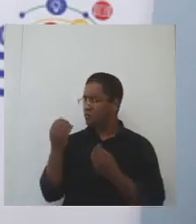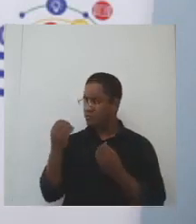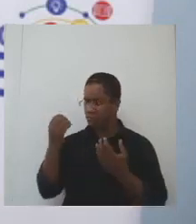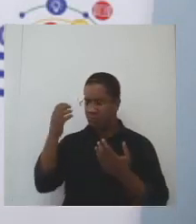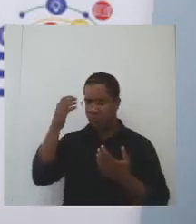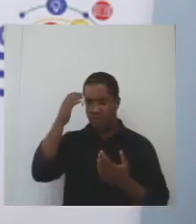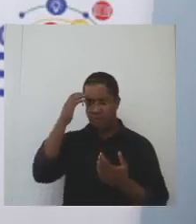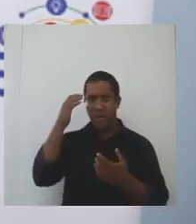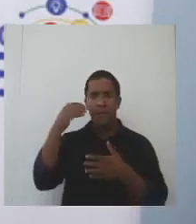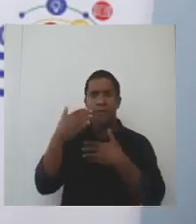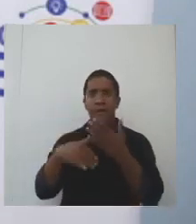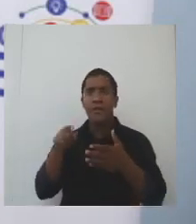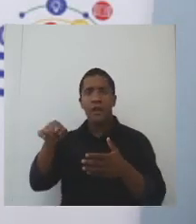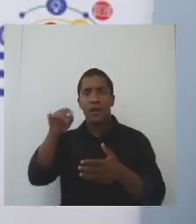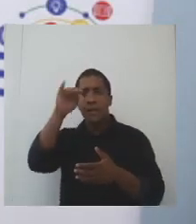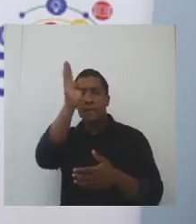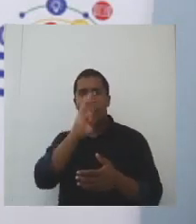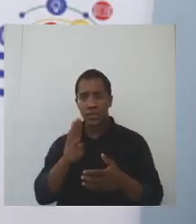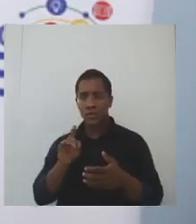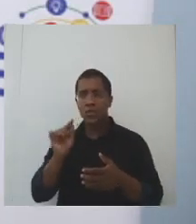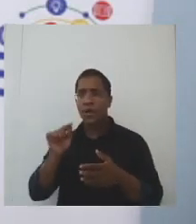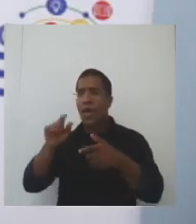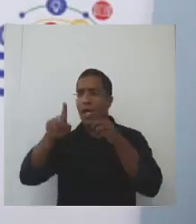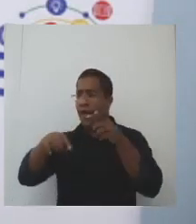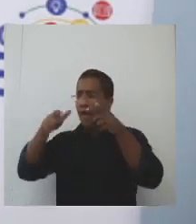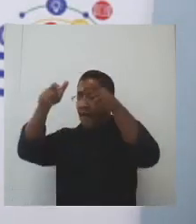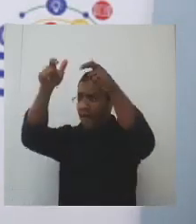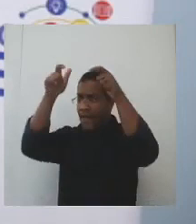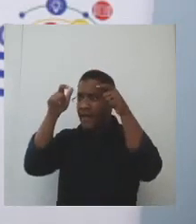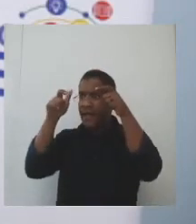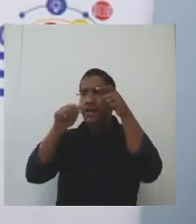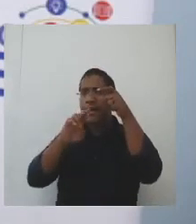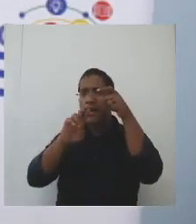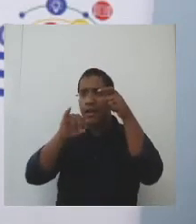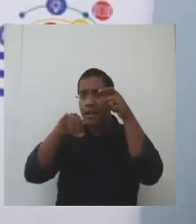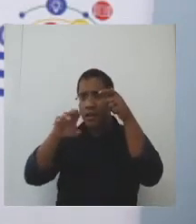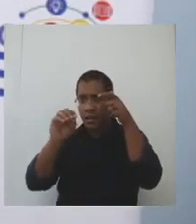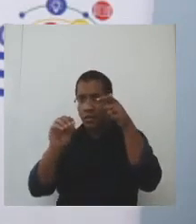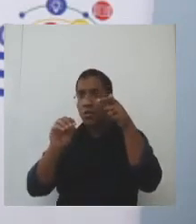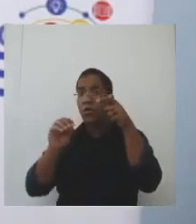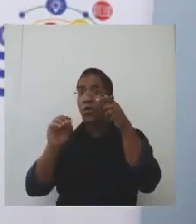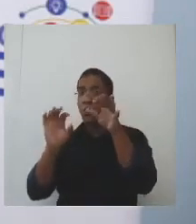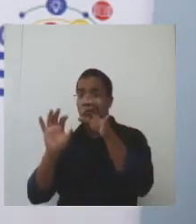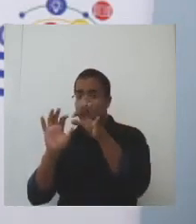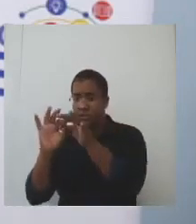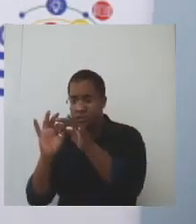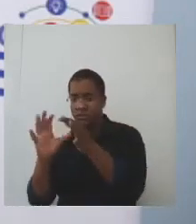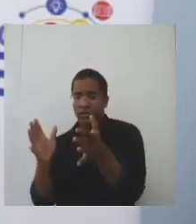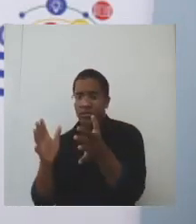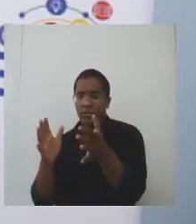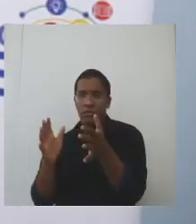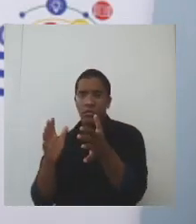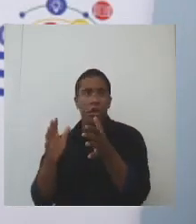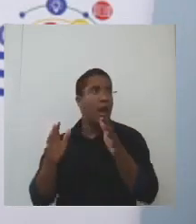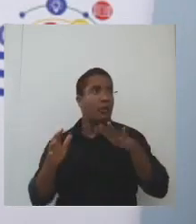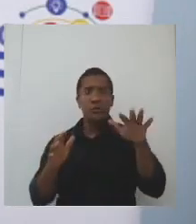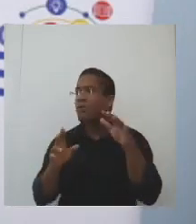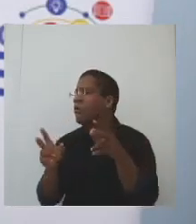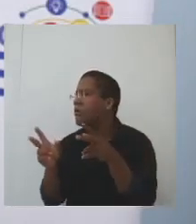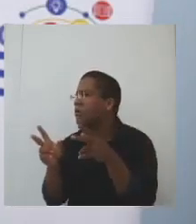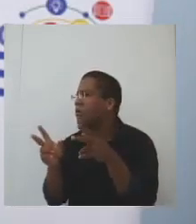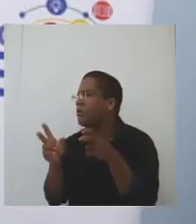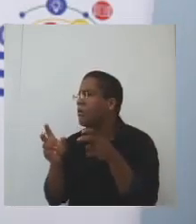uma colônia agora que virou Reino Unido. Olha lá quanta coisa, né? E depois permite que os